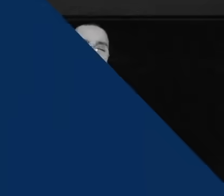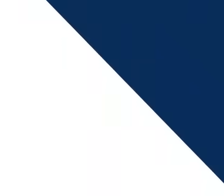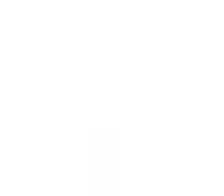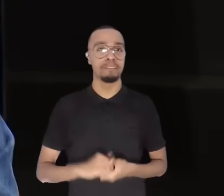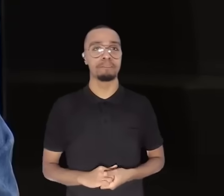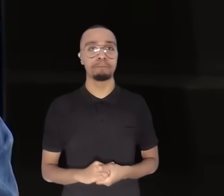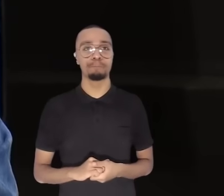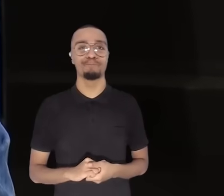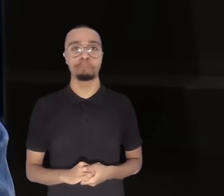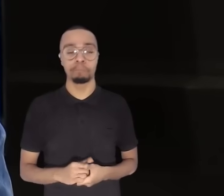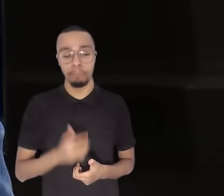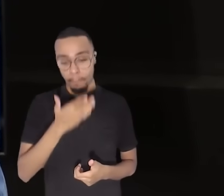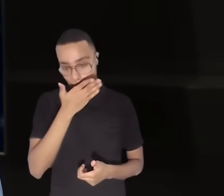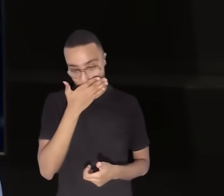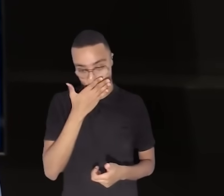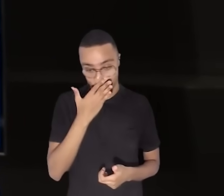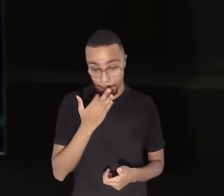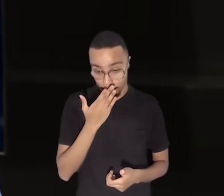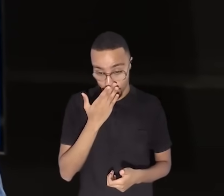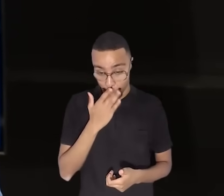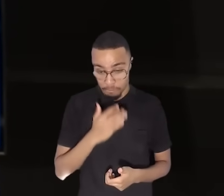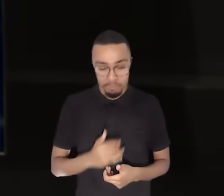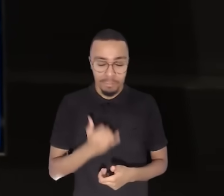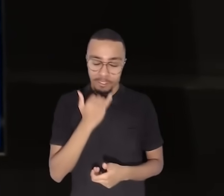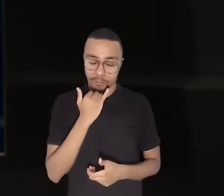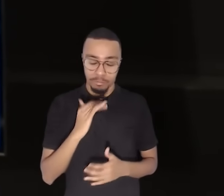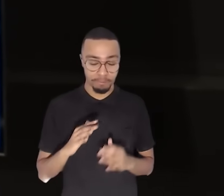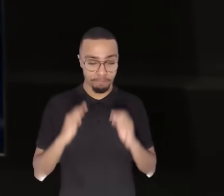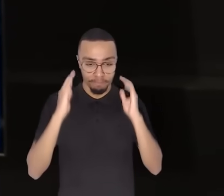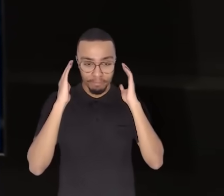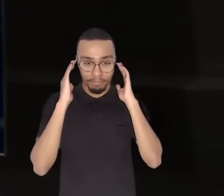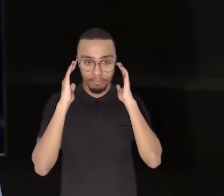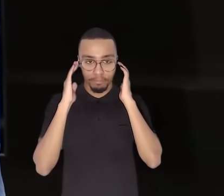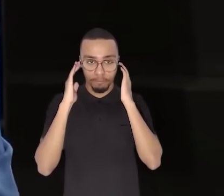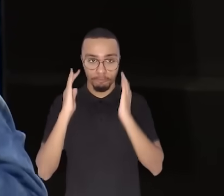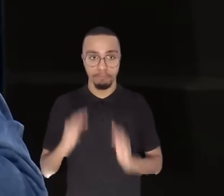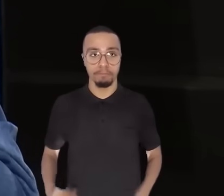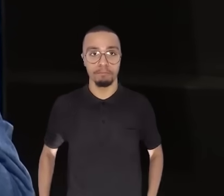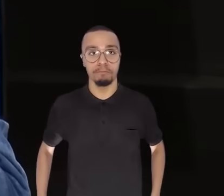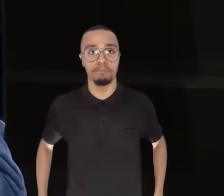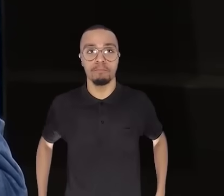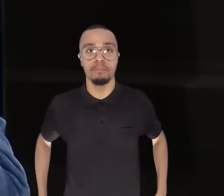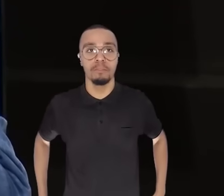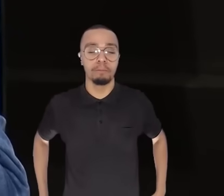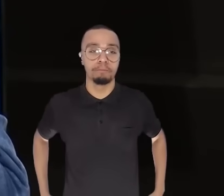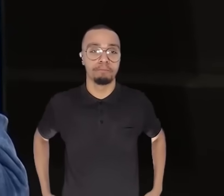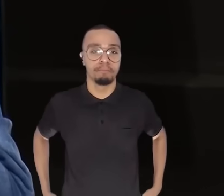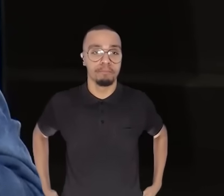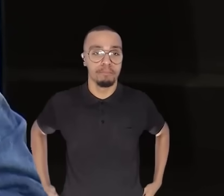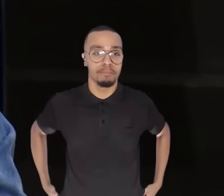vida. Deus me deu uma palavra, eu queria partilhar com vocês.